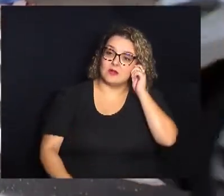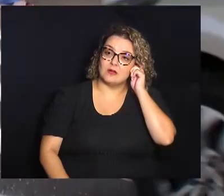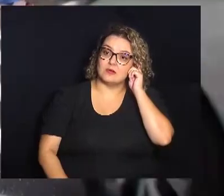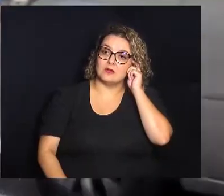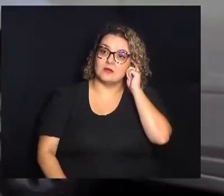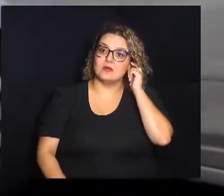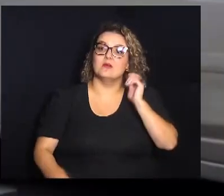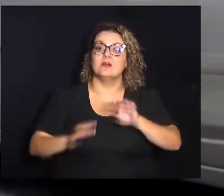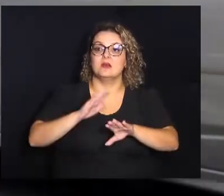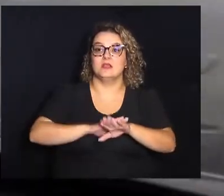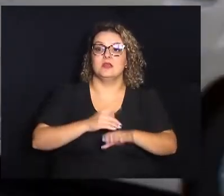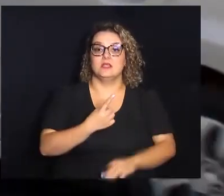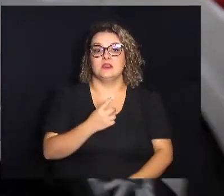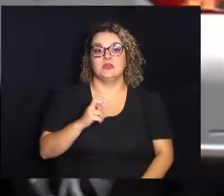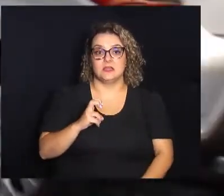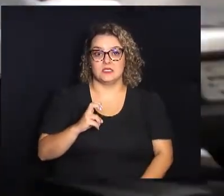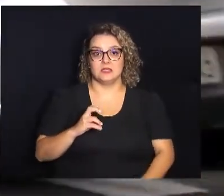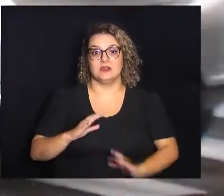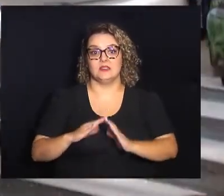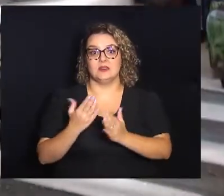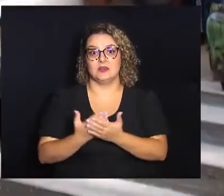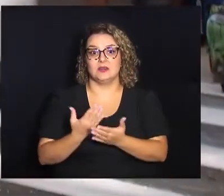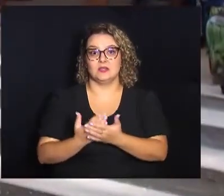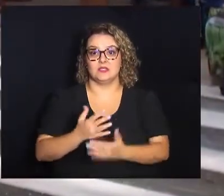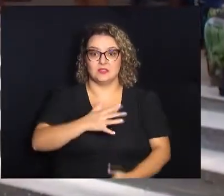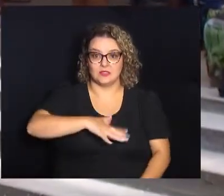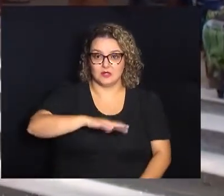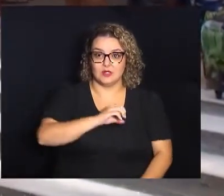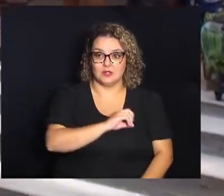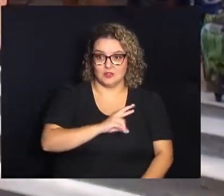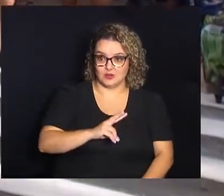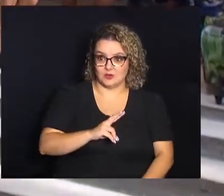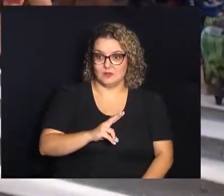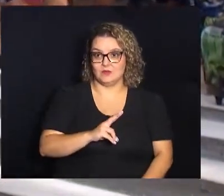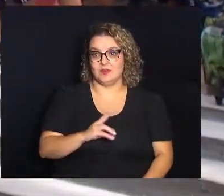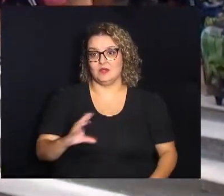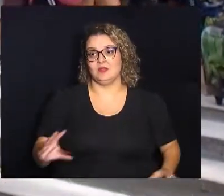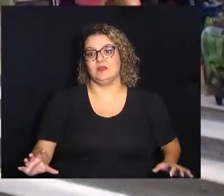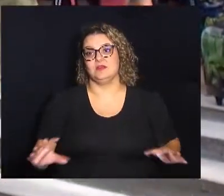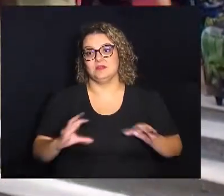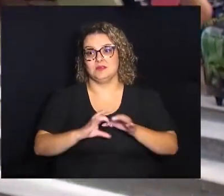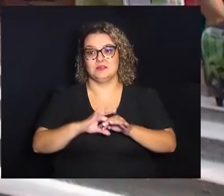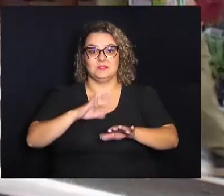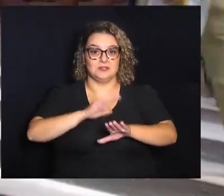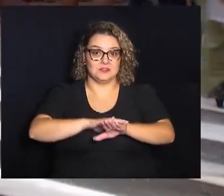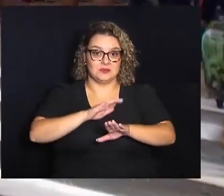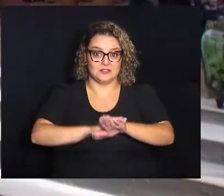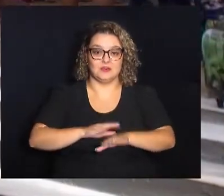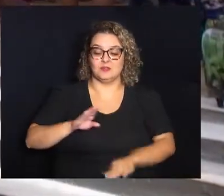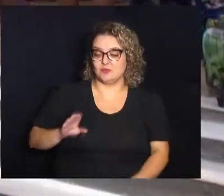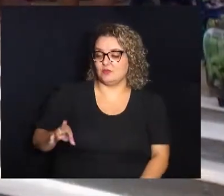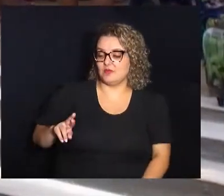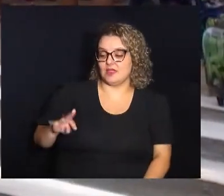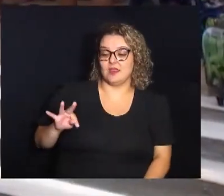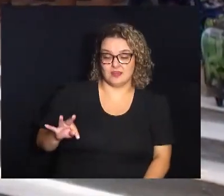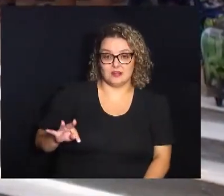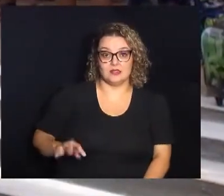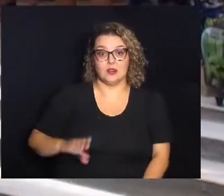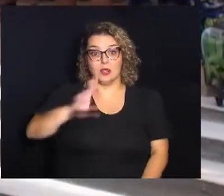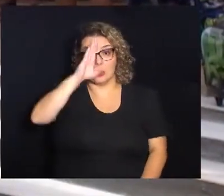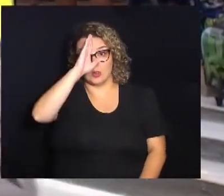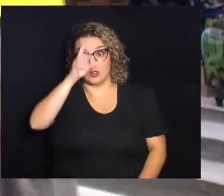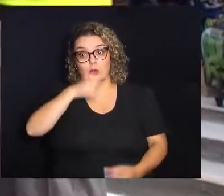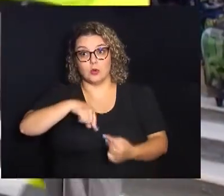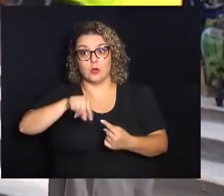15 escolas do Corredor Ouro Verde, alinhando as ações também à ampliação do BRT, e o principal